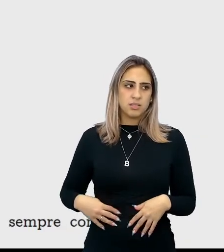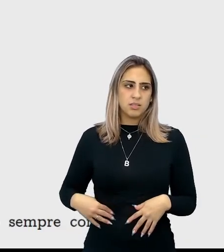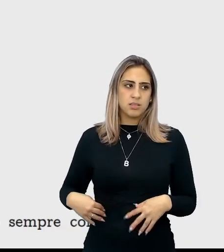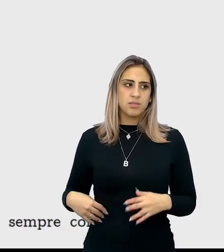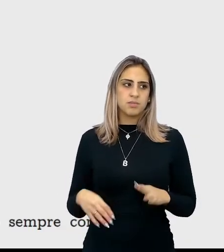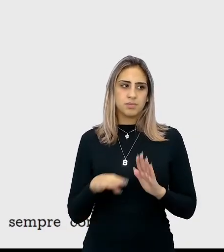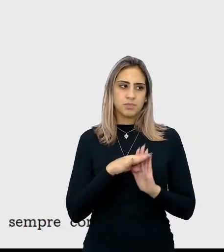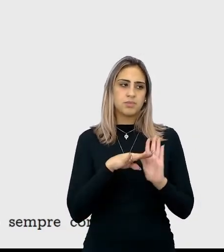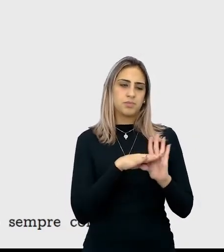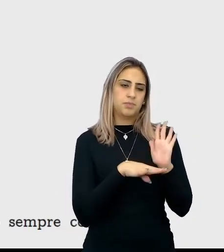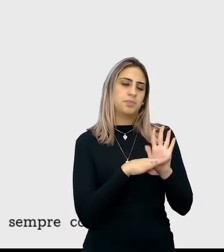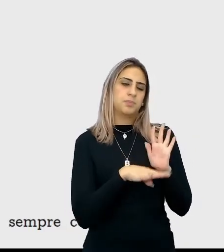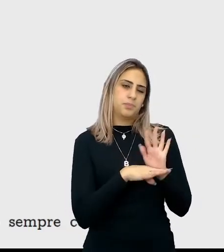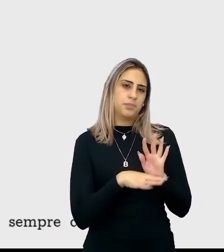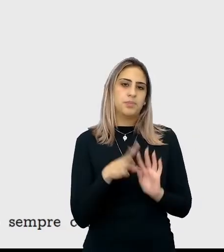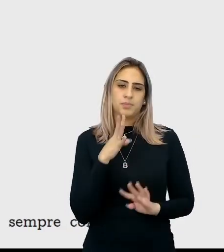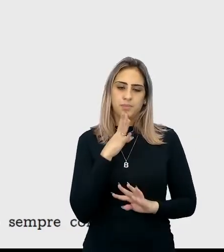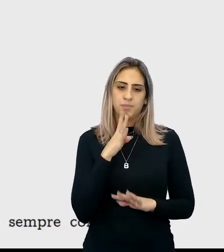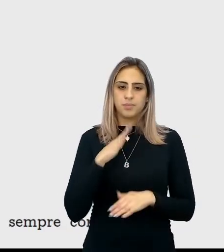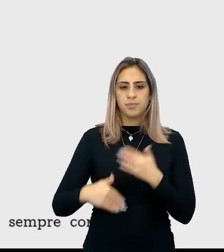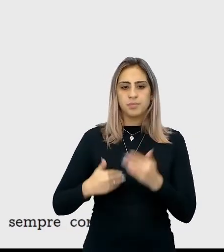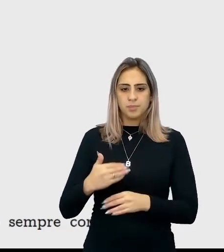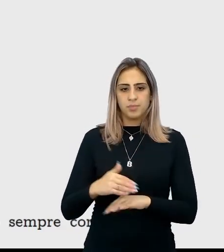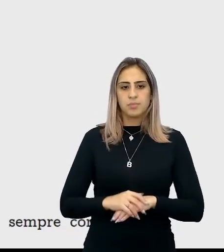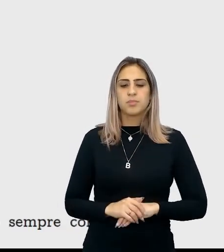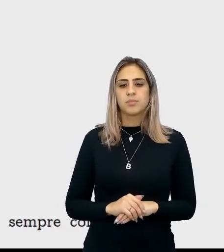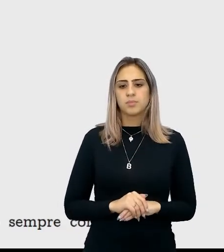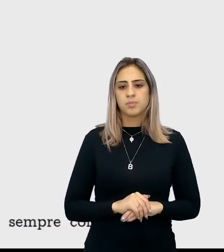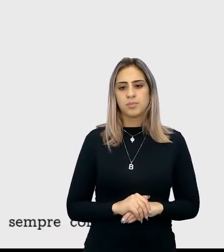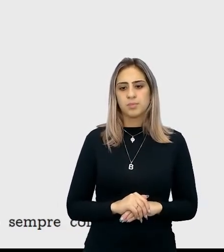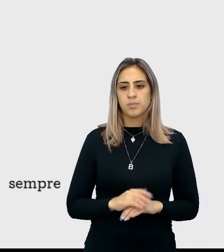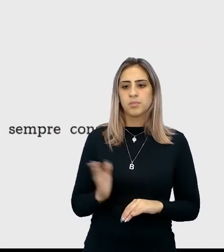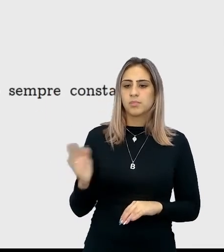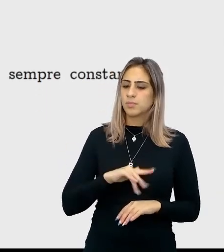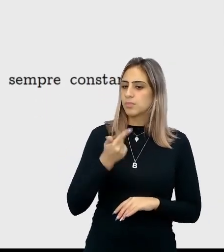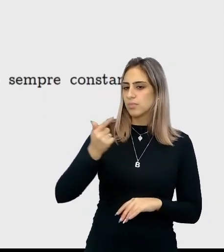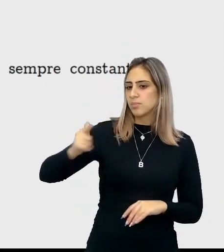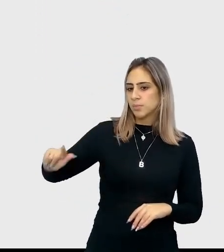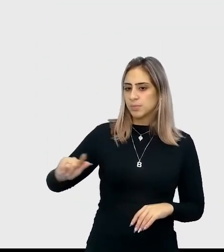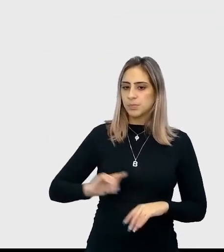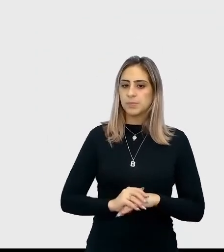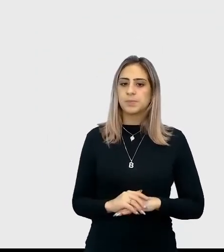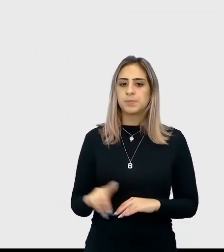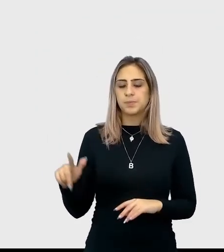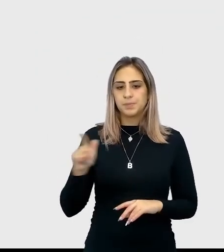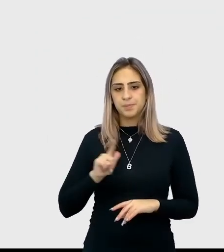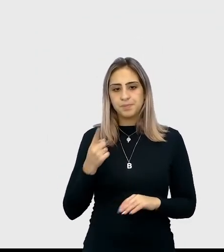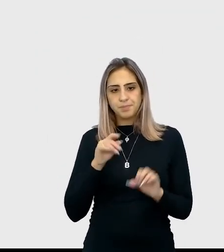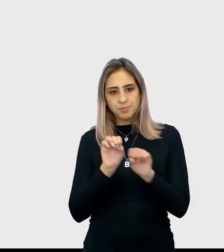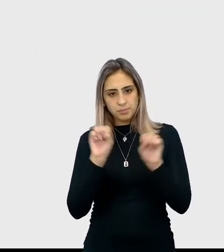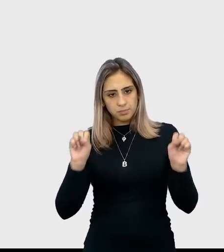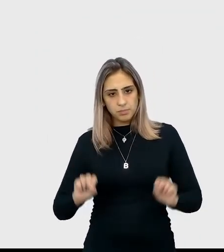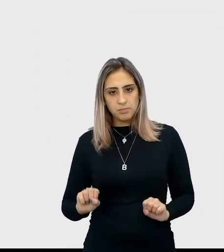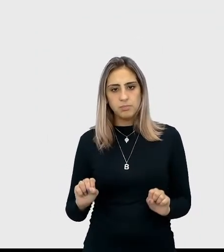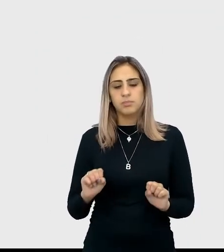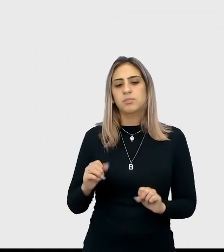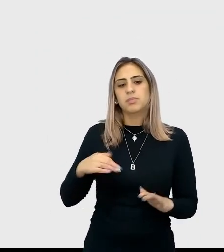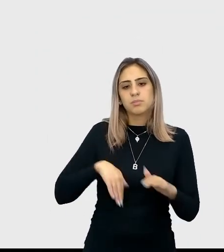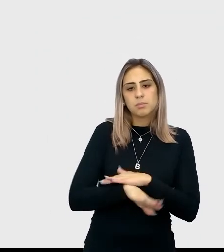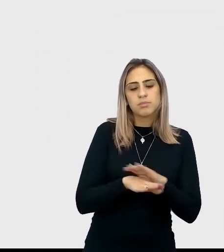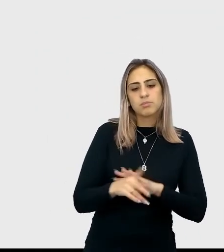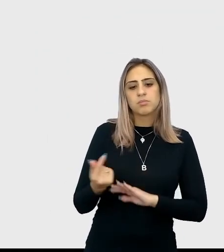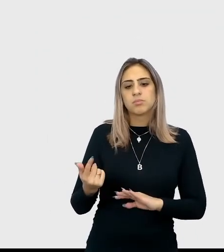aí que não conhecem, conhecerem, tá? Vamos para o próximo. Tem aí o sistema de